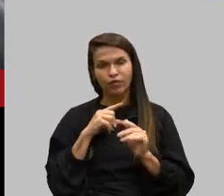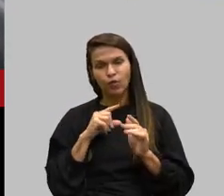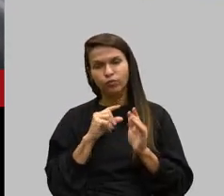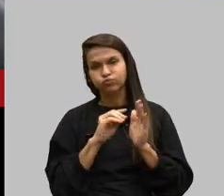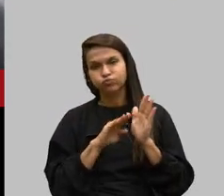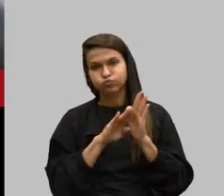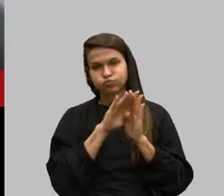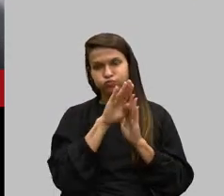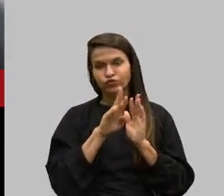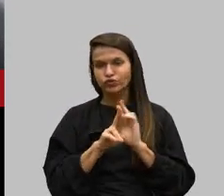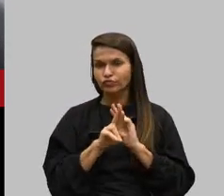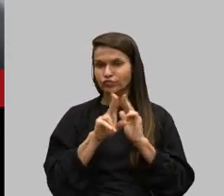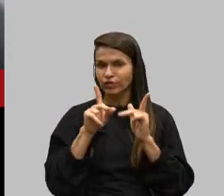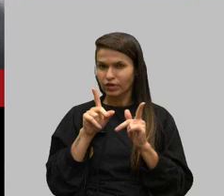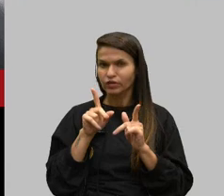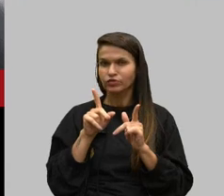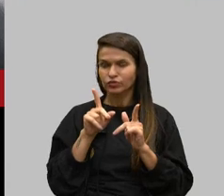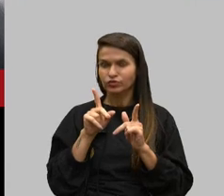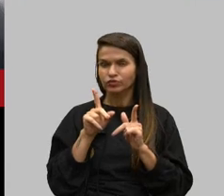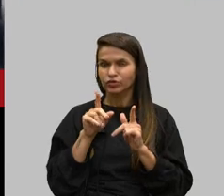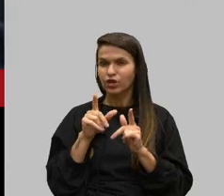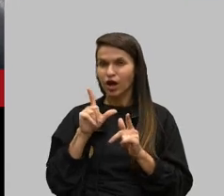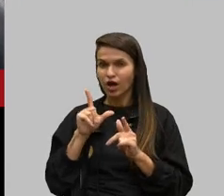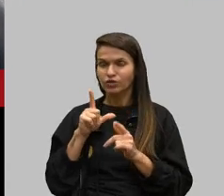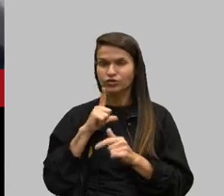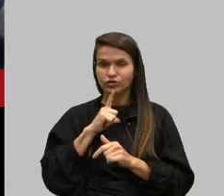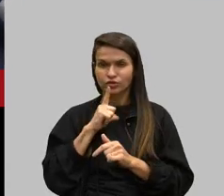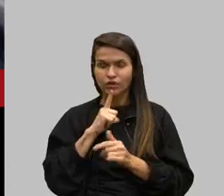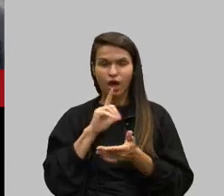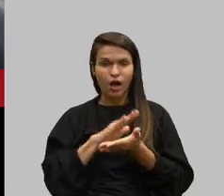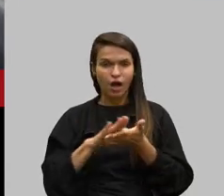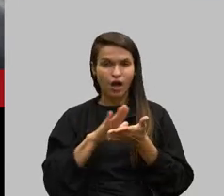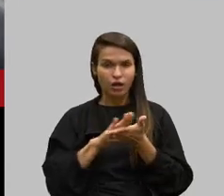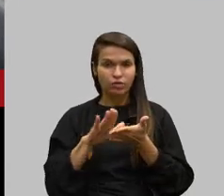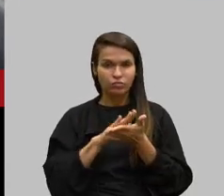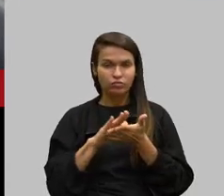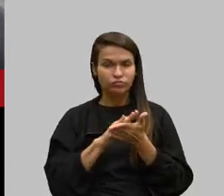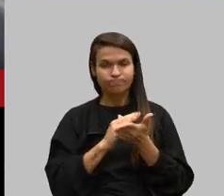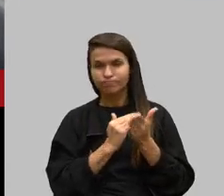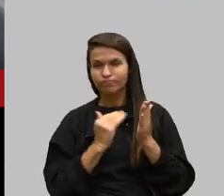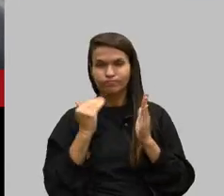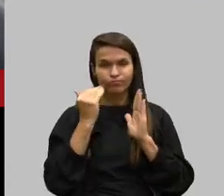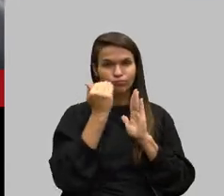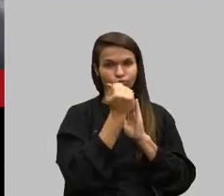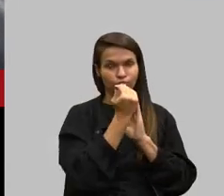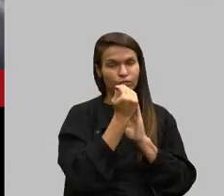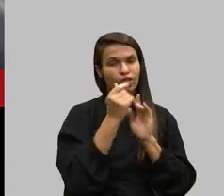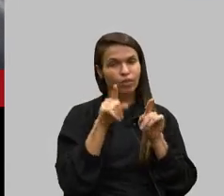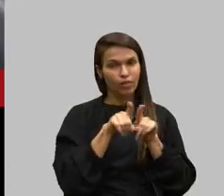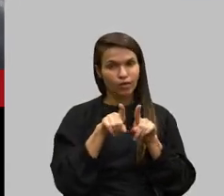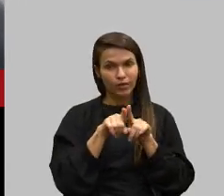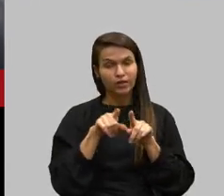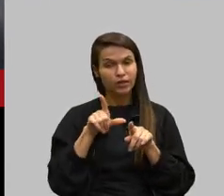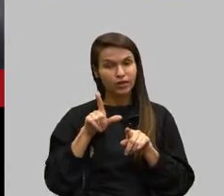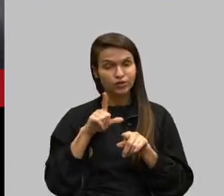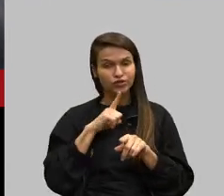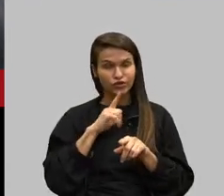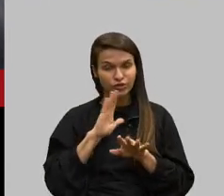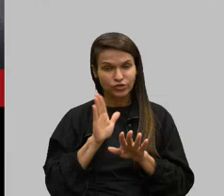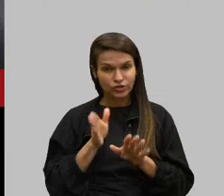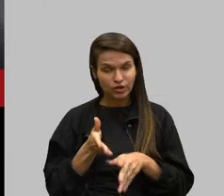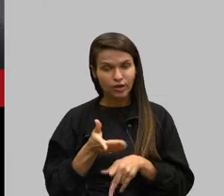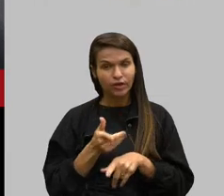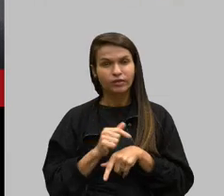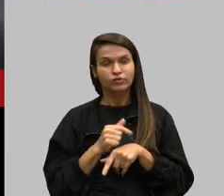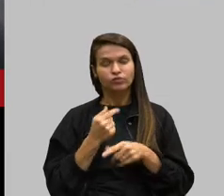diferente daquilo que prevíamos se as despesas cresceram tão mais também acima daquilo que prevíamos então a gente tem